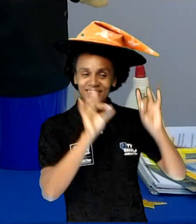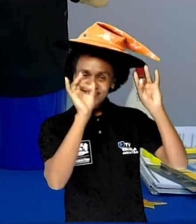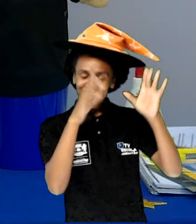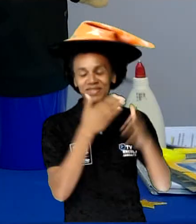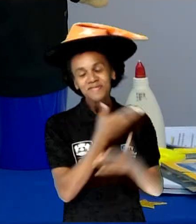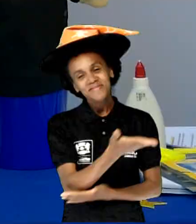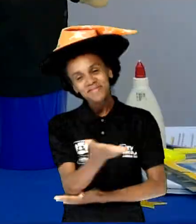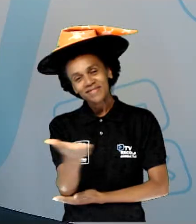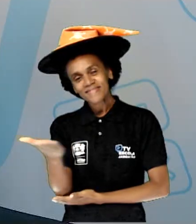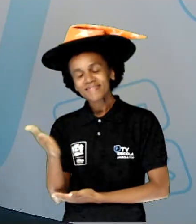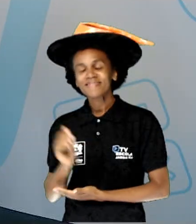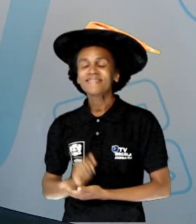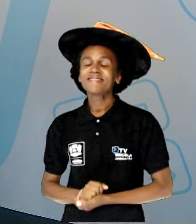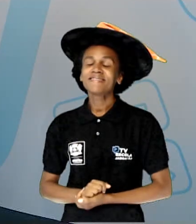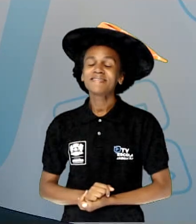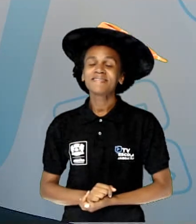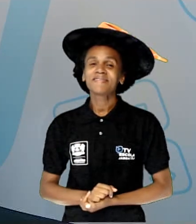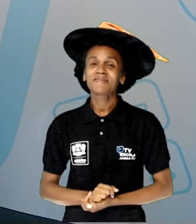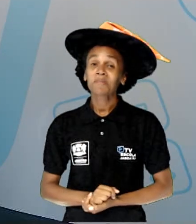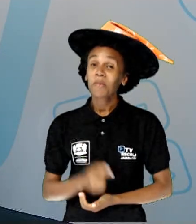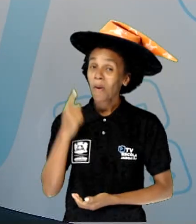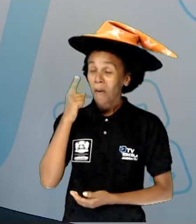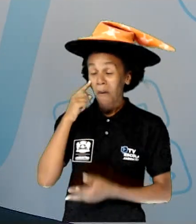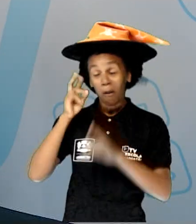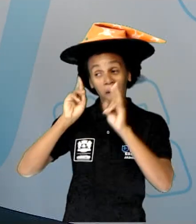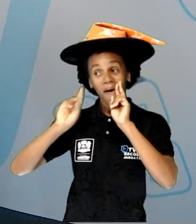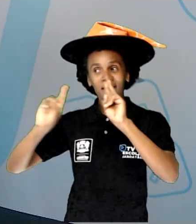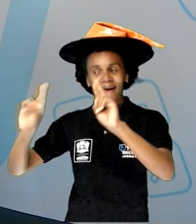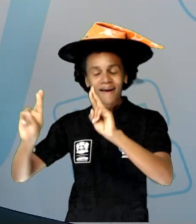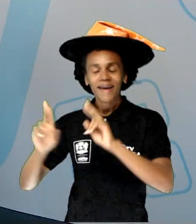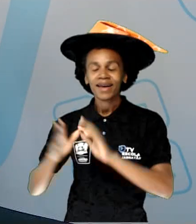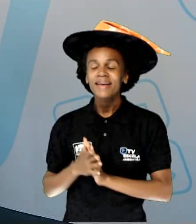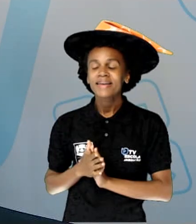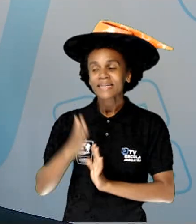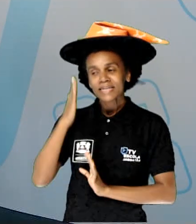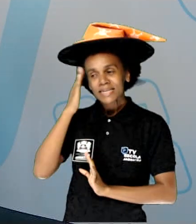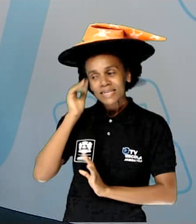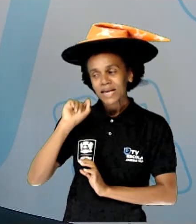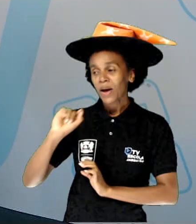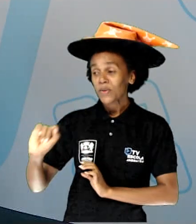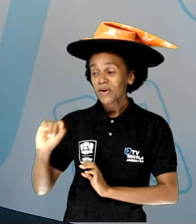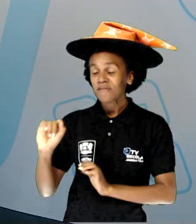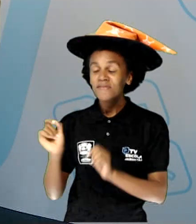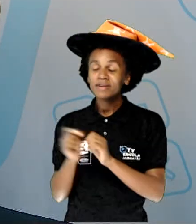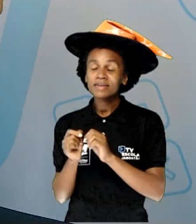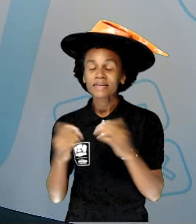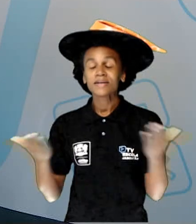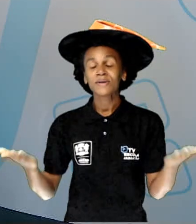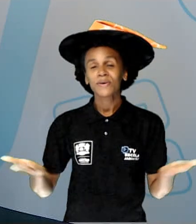crianças olha só que honra sabe o que a gente vai fazer hoje pitombinha